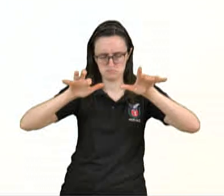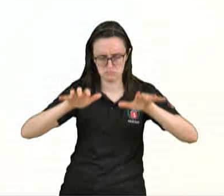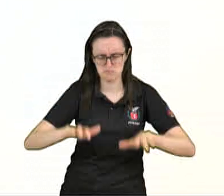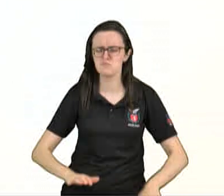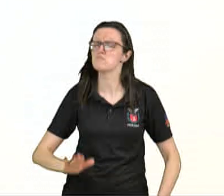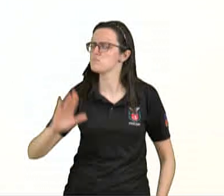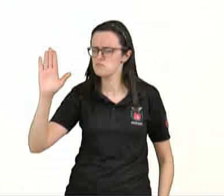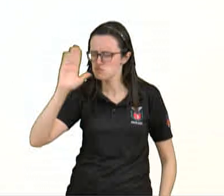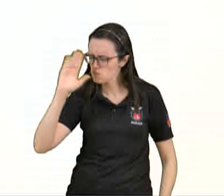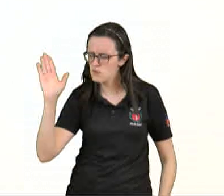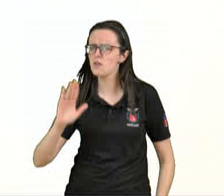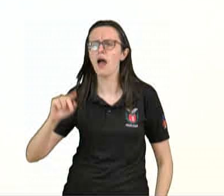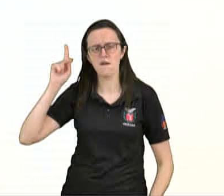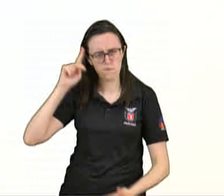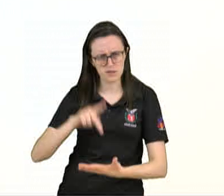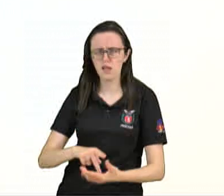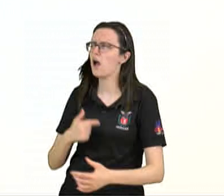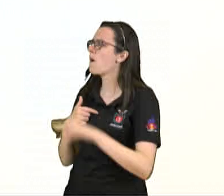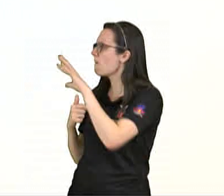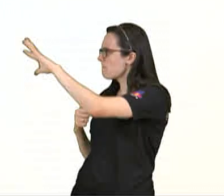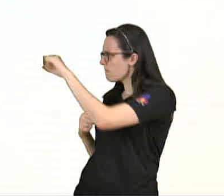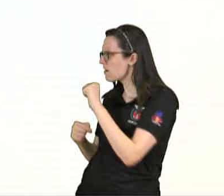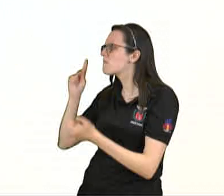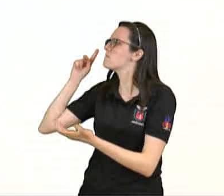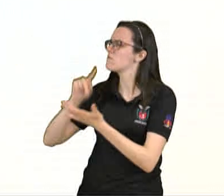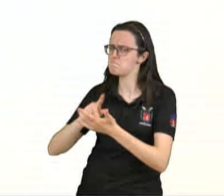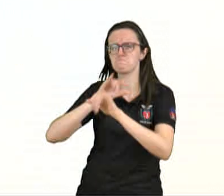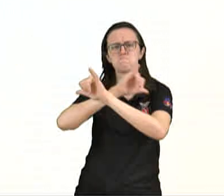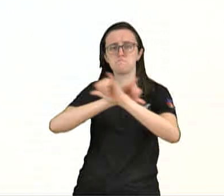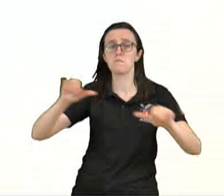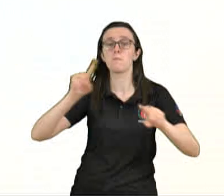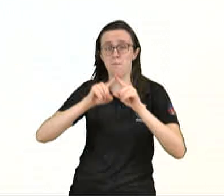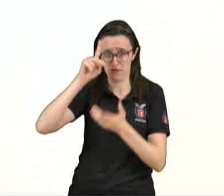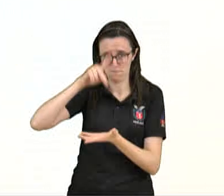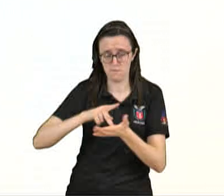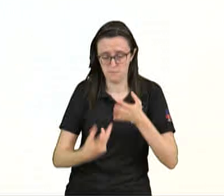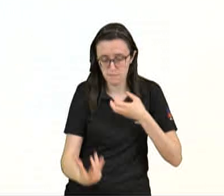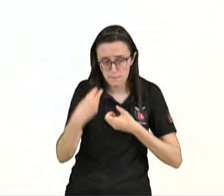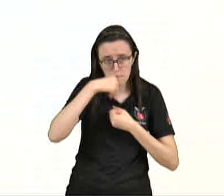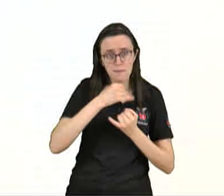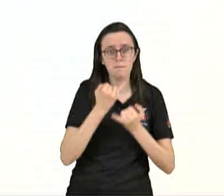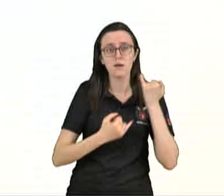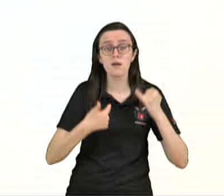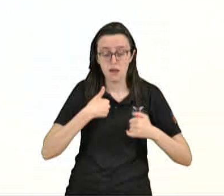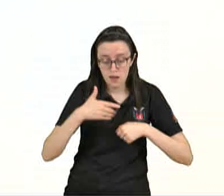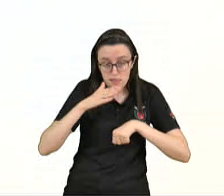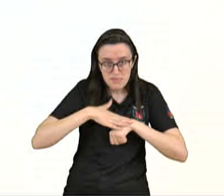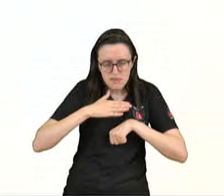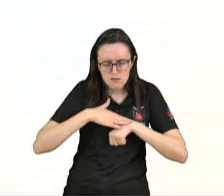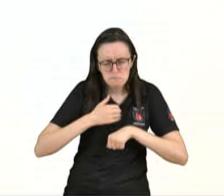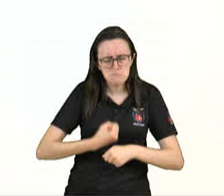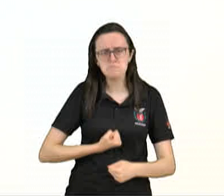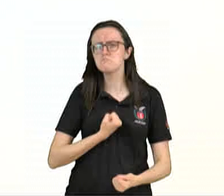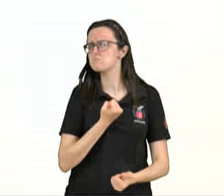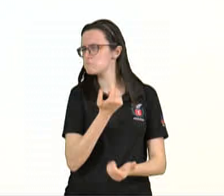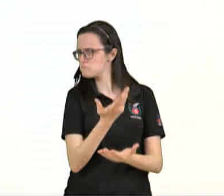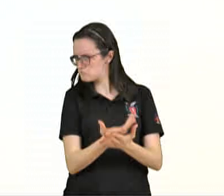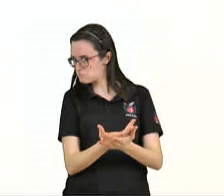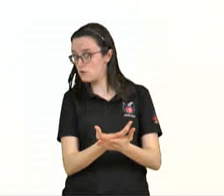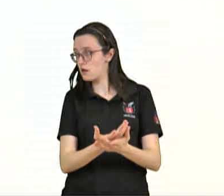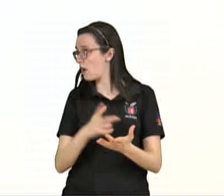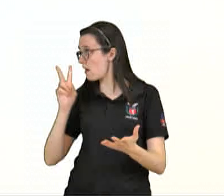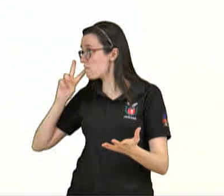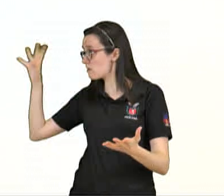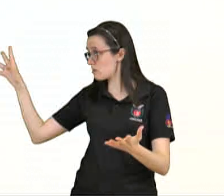fidelidade na reprodução dos dados, evidencia um julgamento pessoal ou institucional sobre um